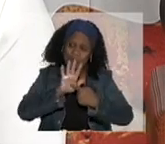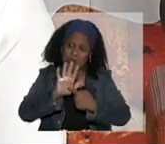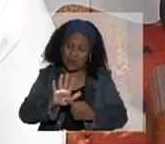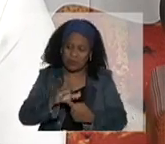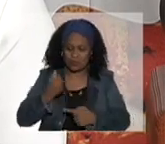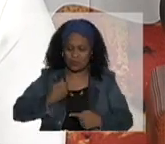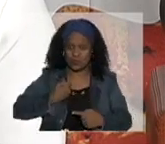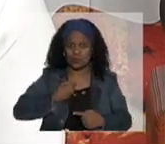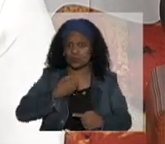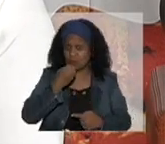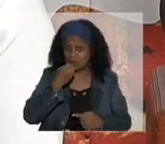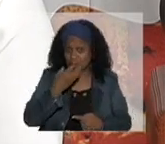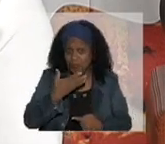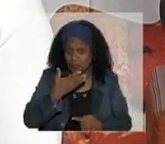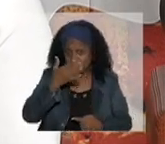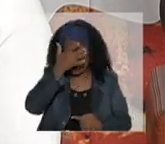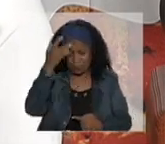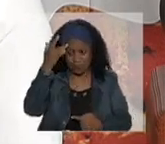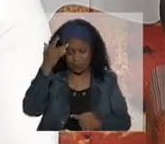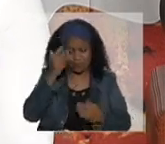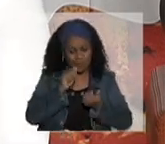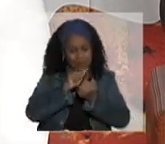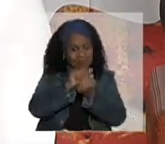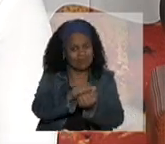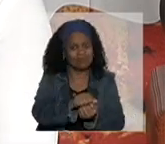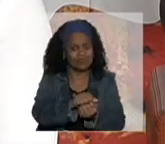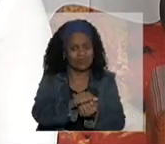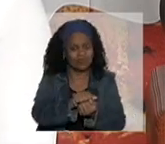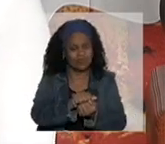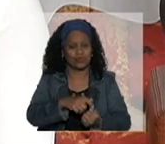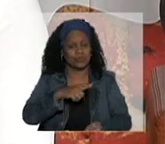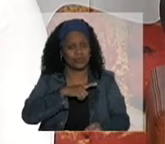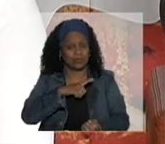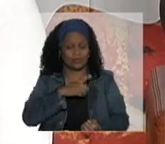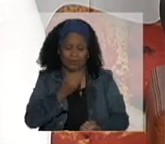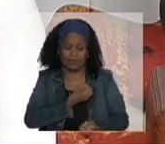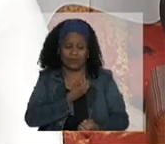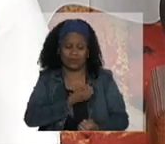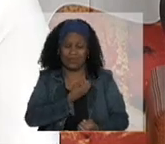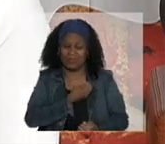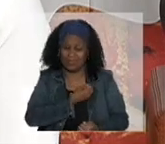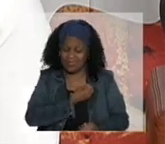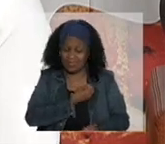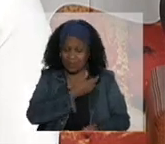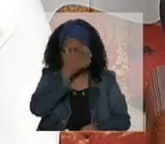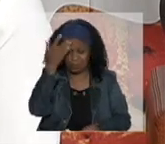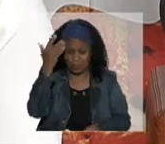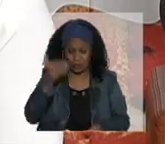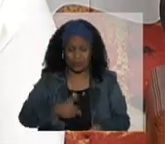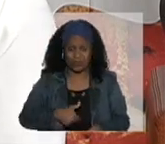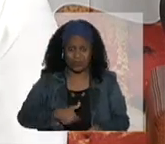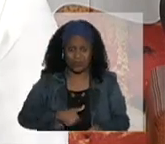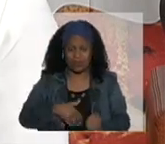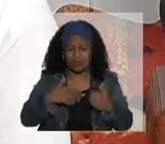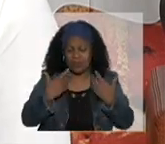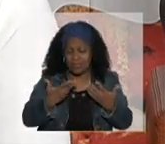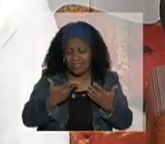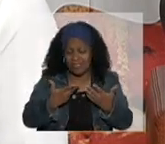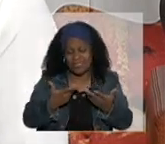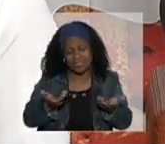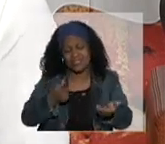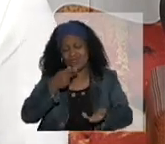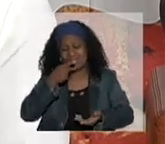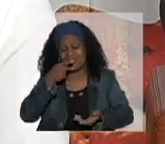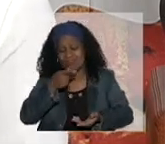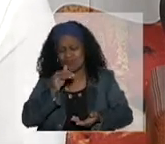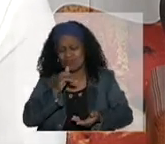até revela um número considerável de pessoas que, de fato, estão passando, né, pela situação de fome no Brasil. Mas é também com um gosto